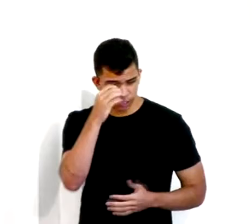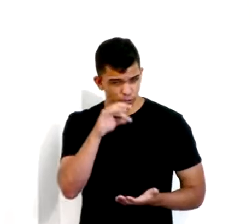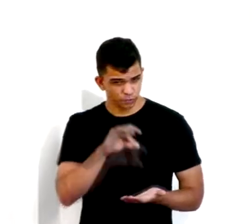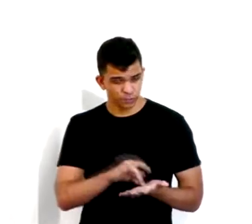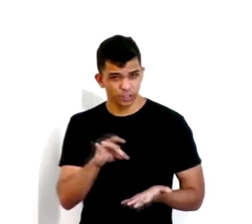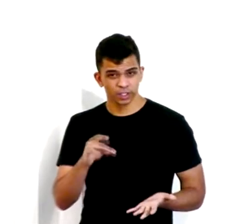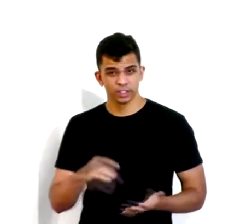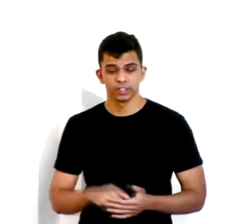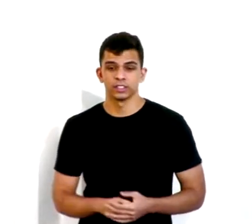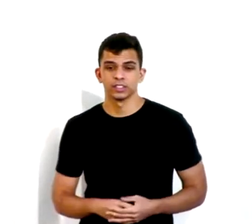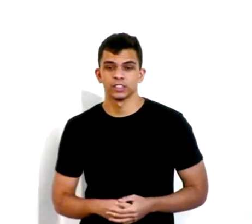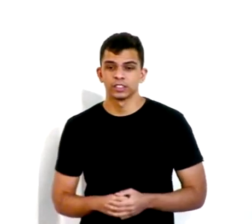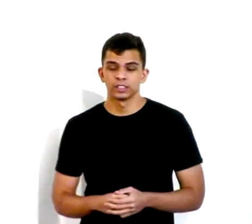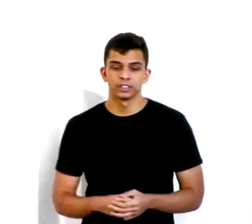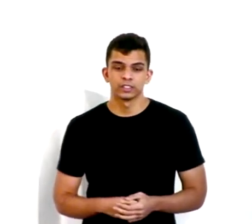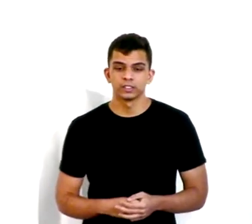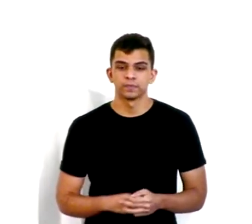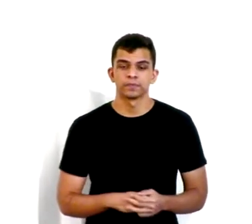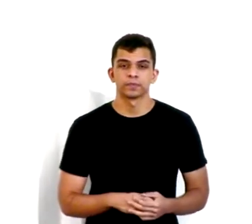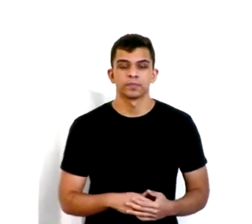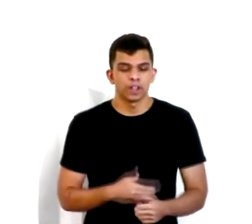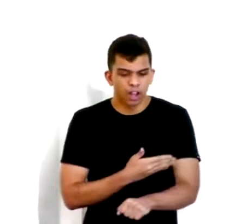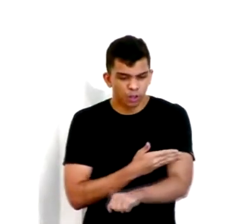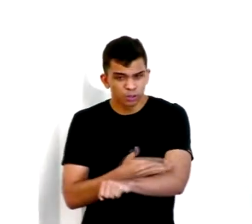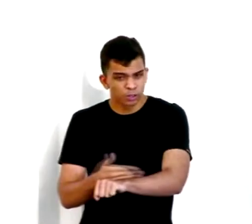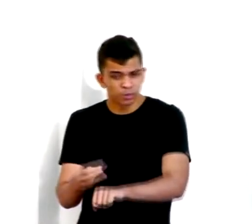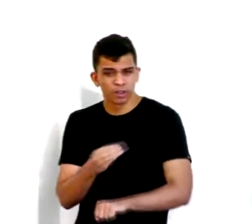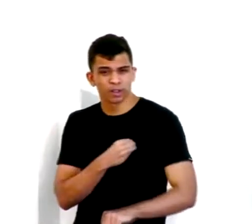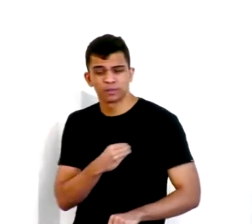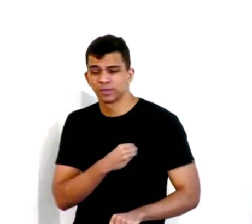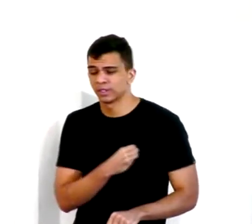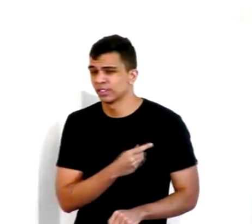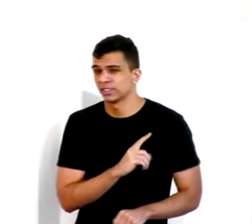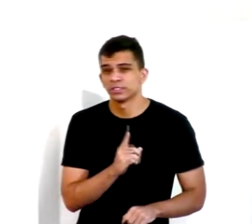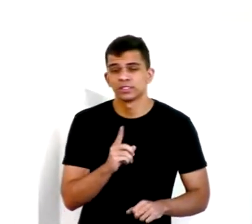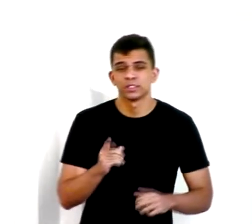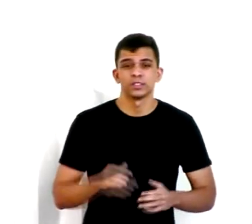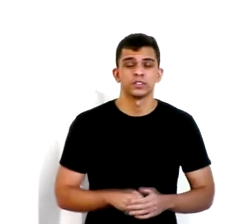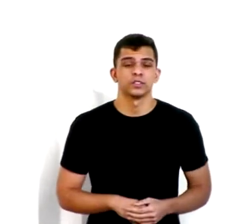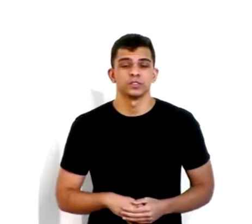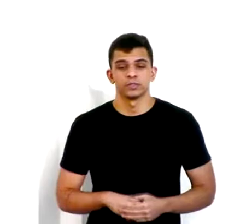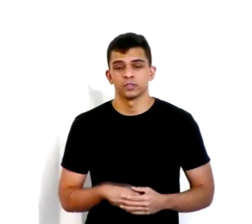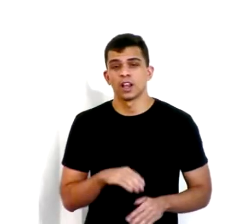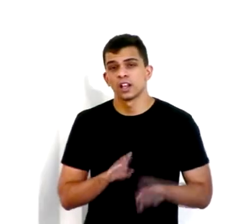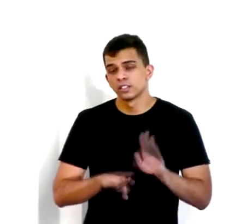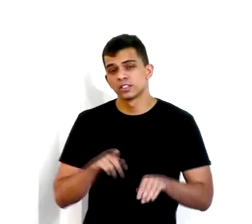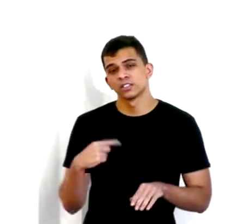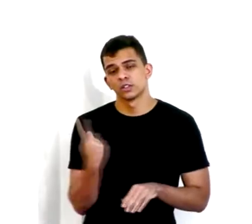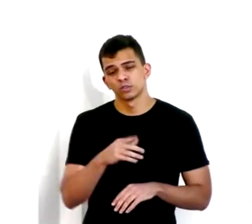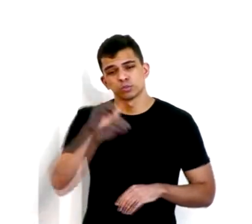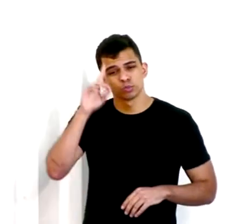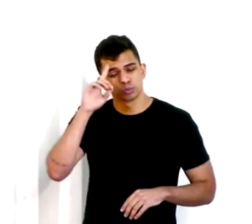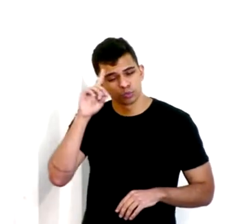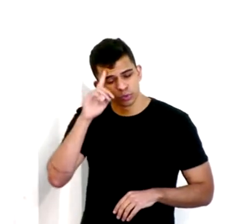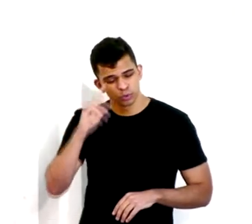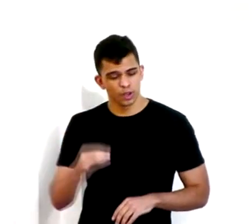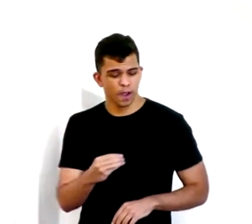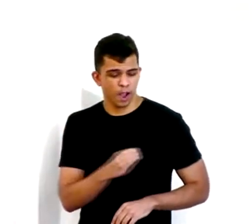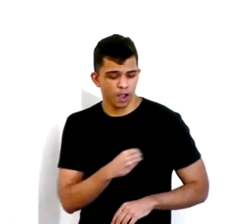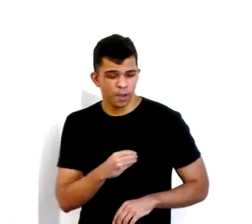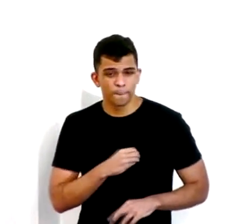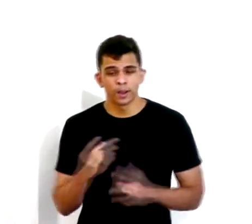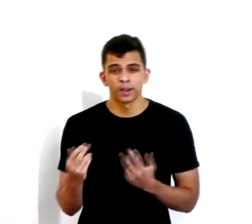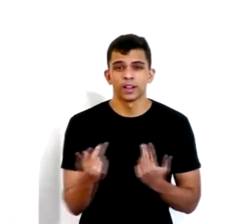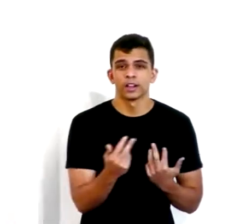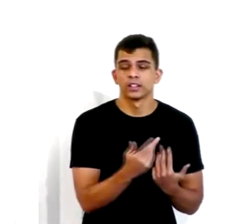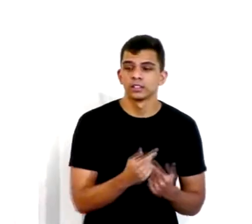pecados que corriqueiramente nós acessamos, nós visitamos. Ele está nos mostrando o que